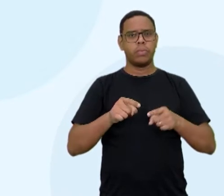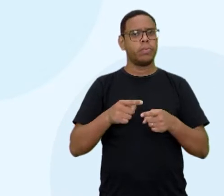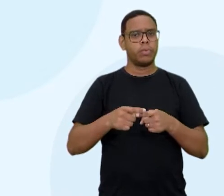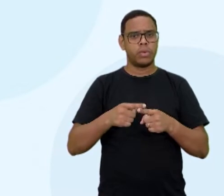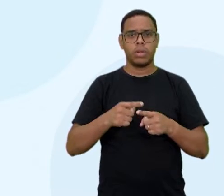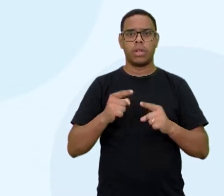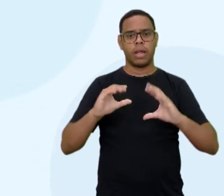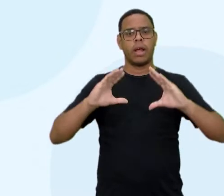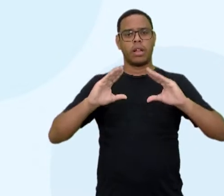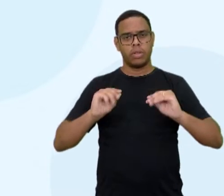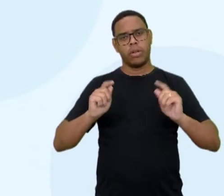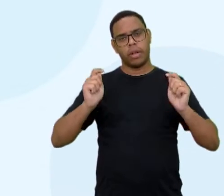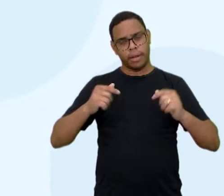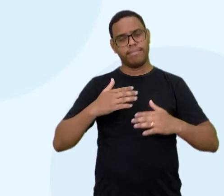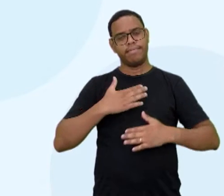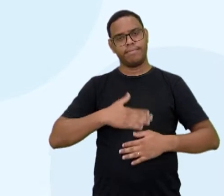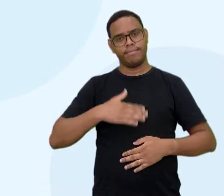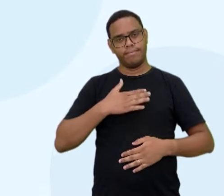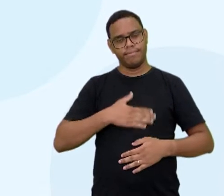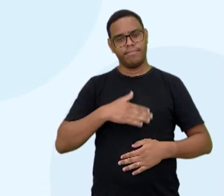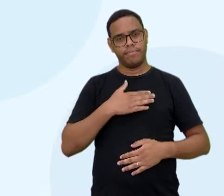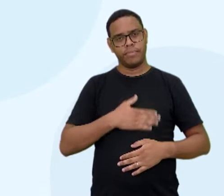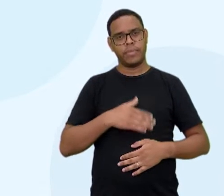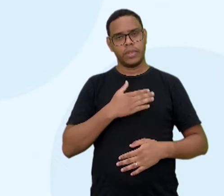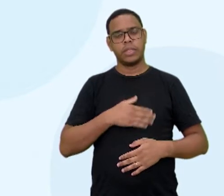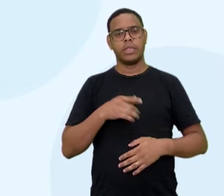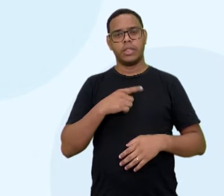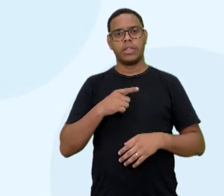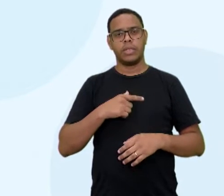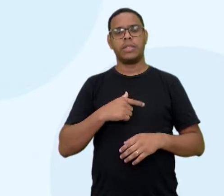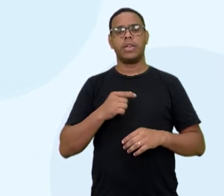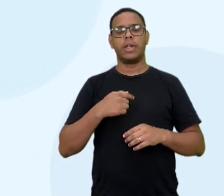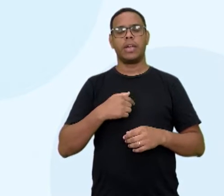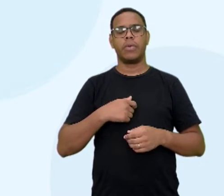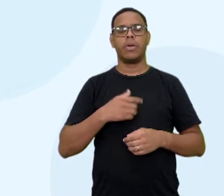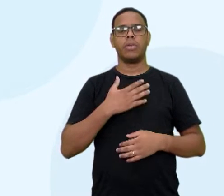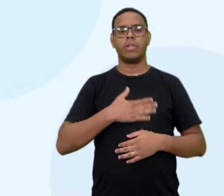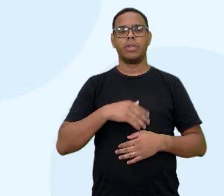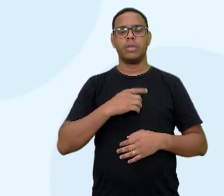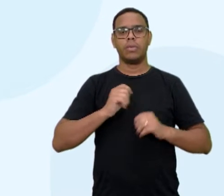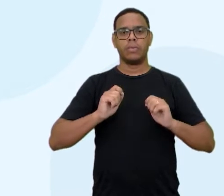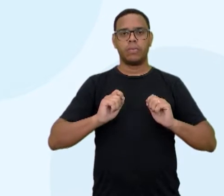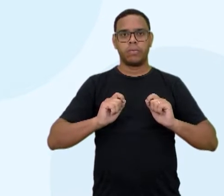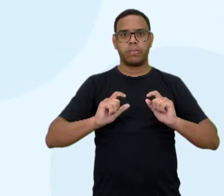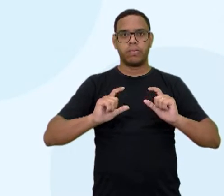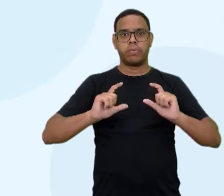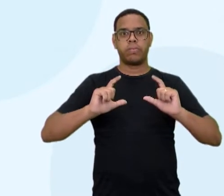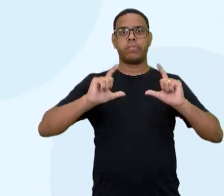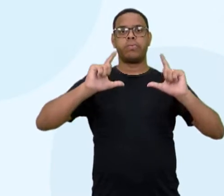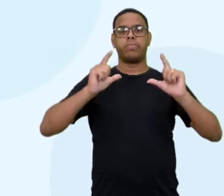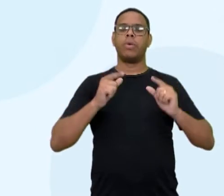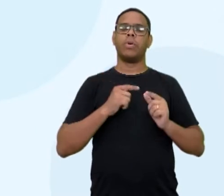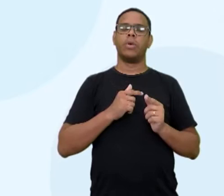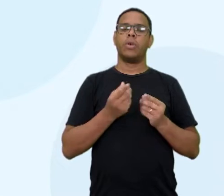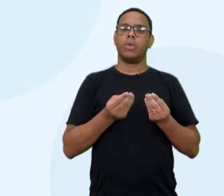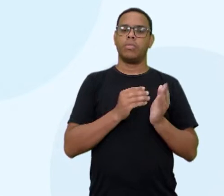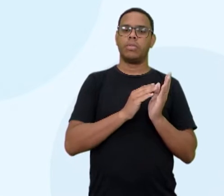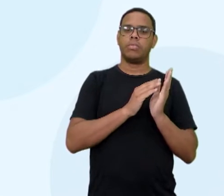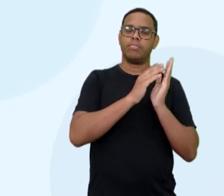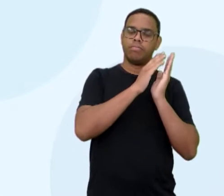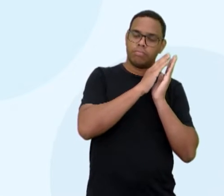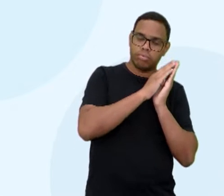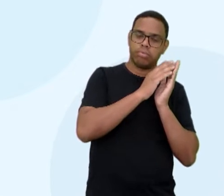tem que descansar, a gente tem que repor então aí as nossas energias por meio aí do descanso,